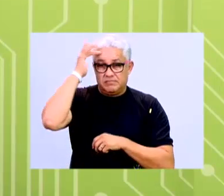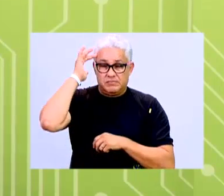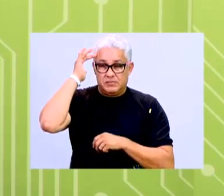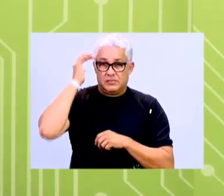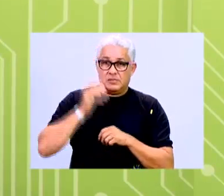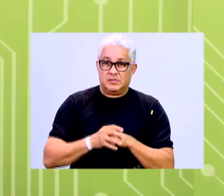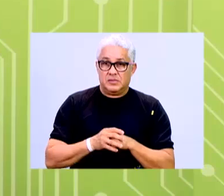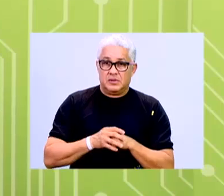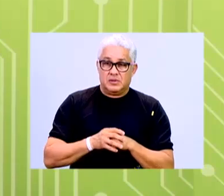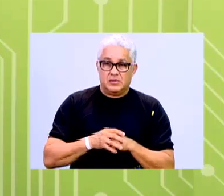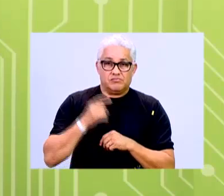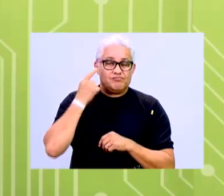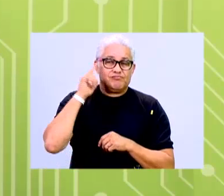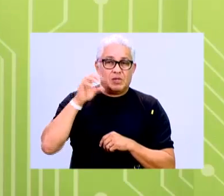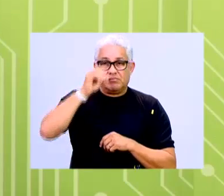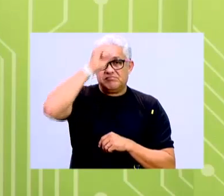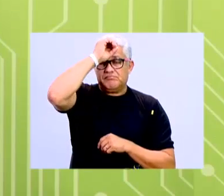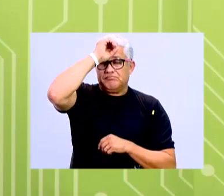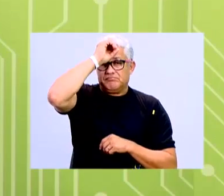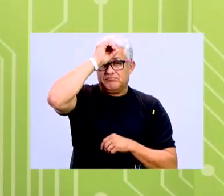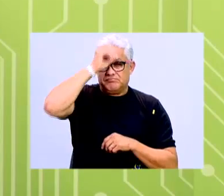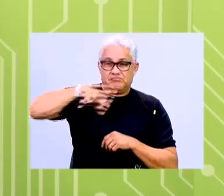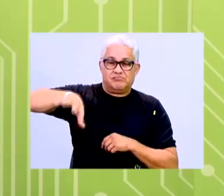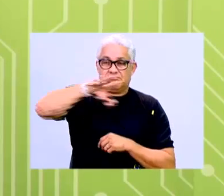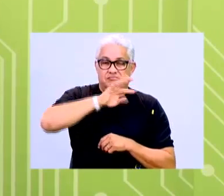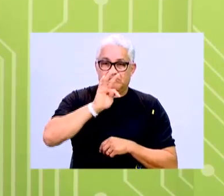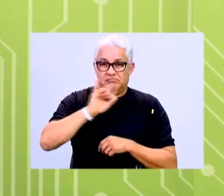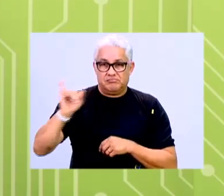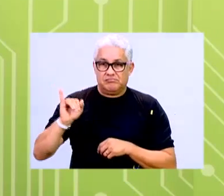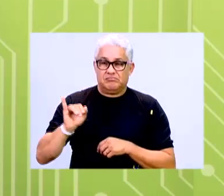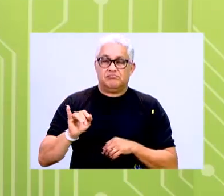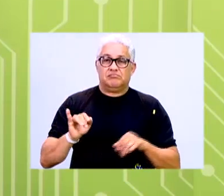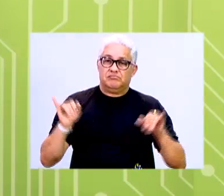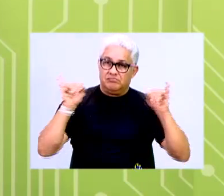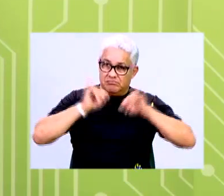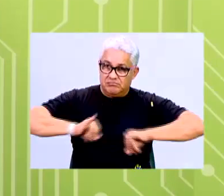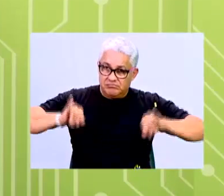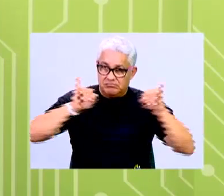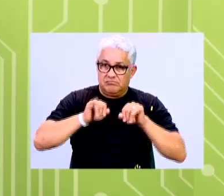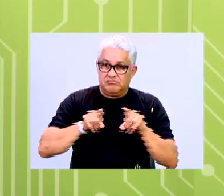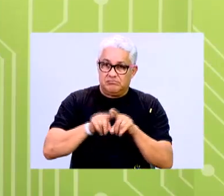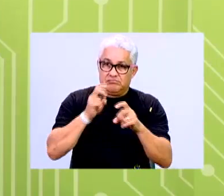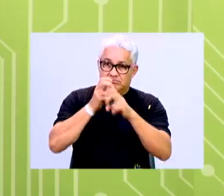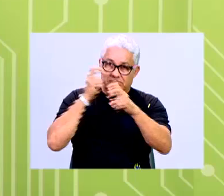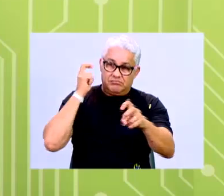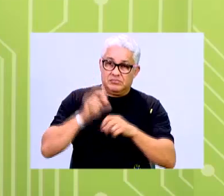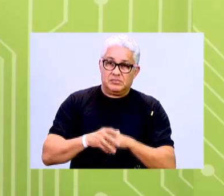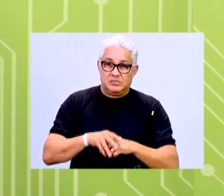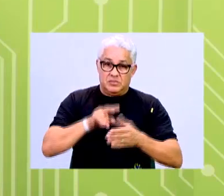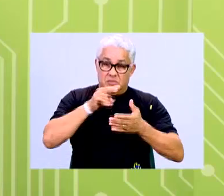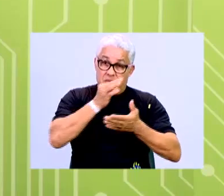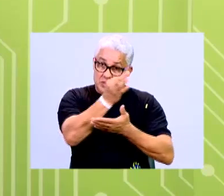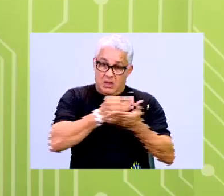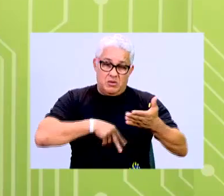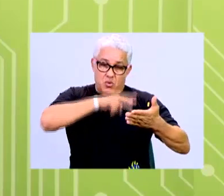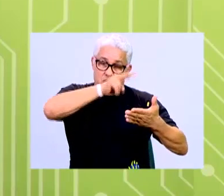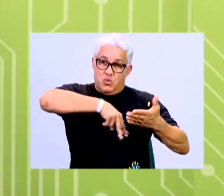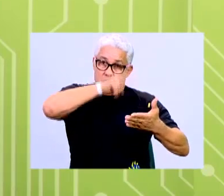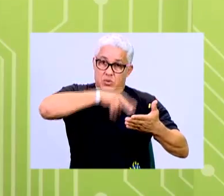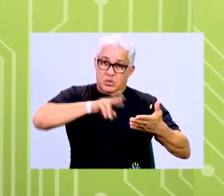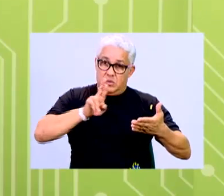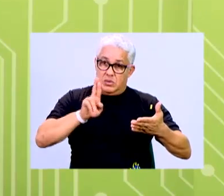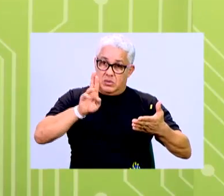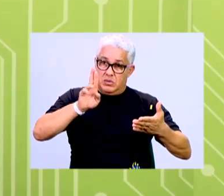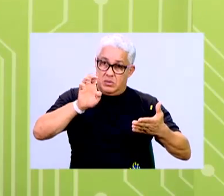é da área de TI, da área de informática, da área da engenharia, ele vai ler o texto, vai ler o